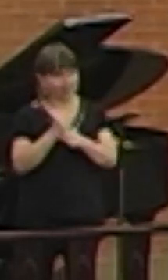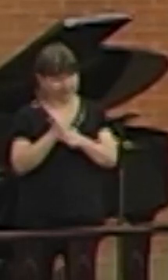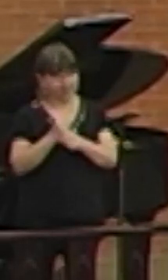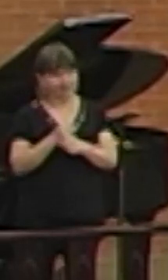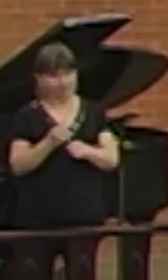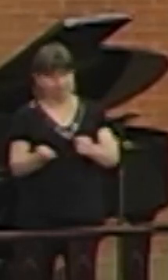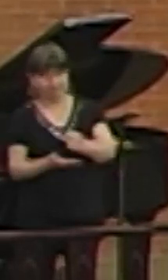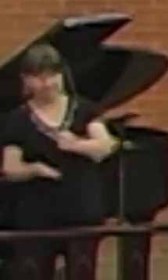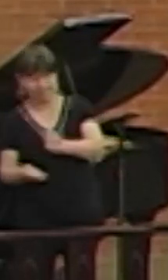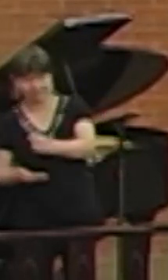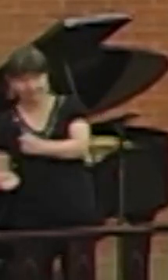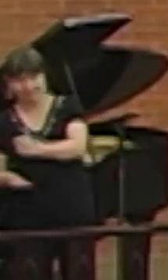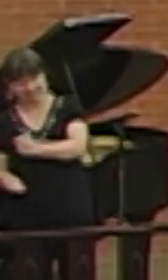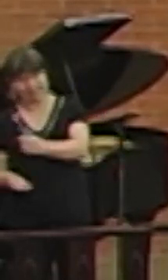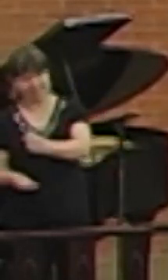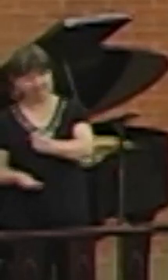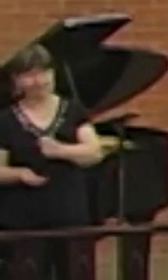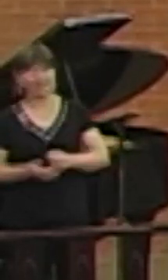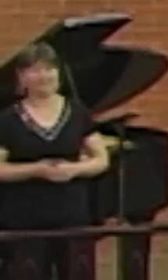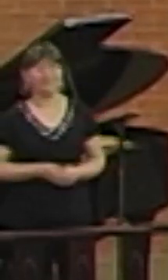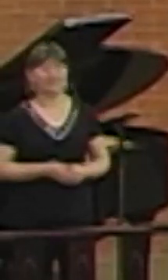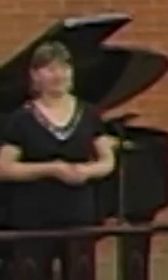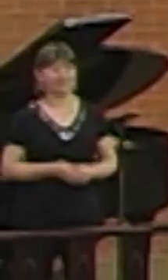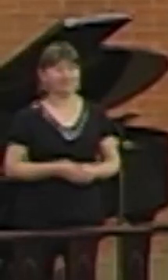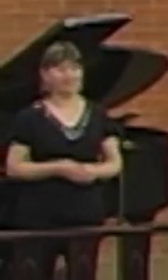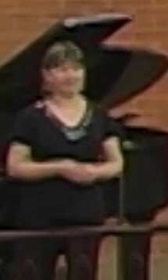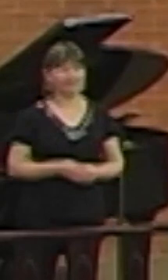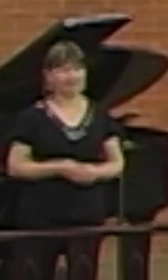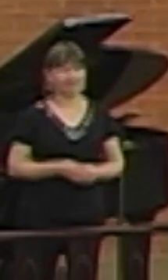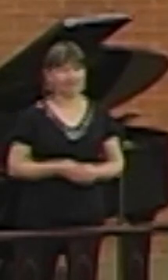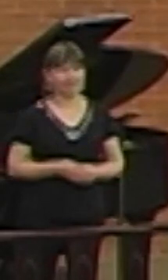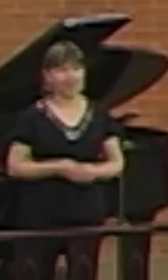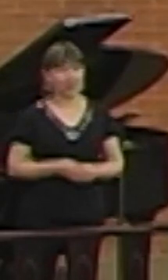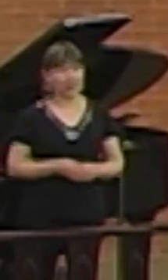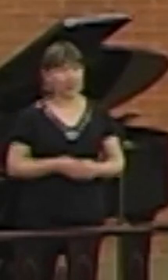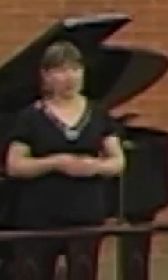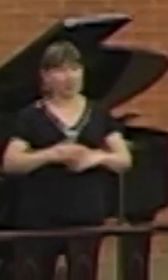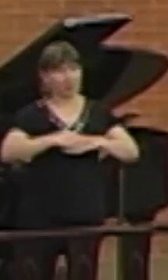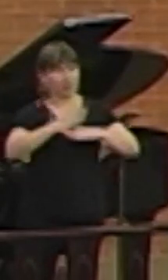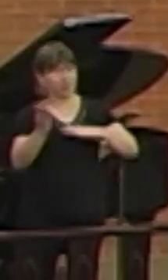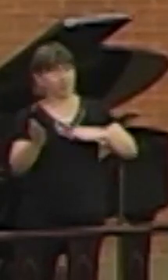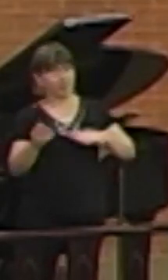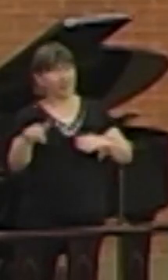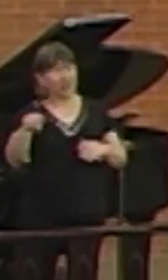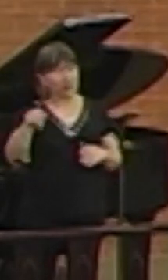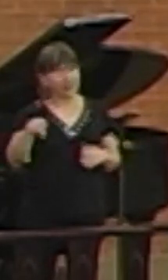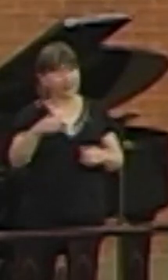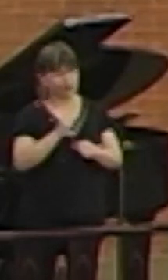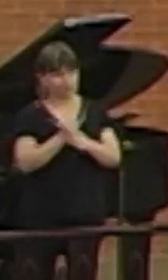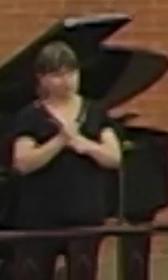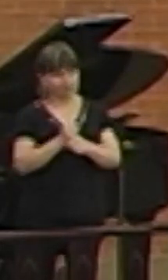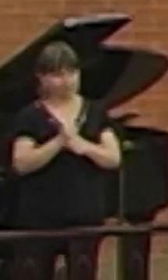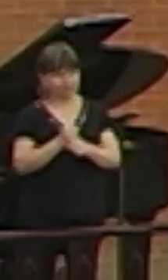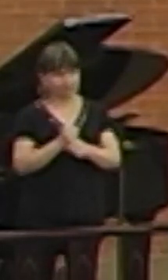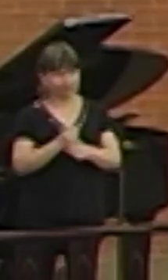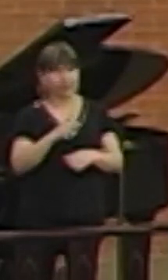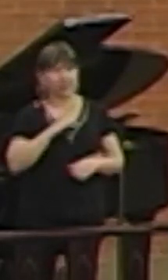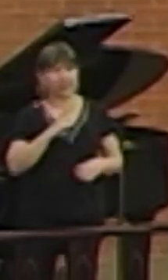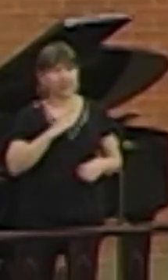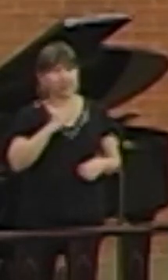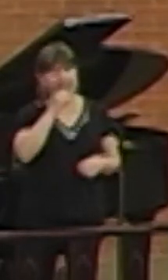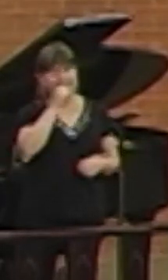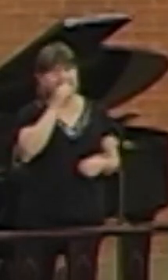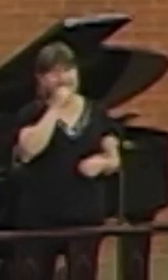colherás os seus frutos quatro porém no sétimo ano haverá sábado de